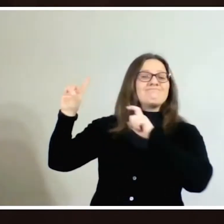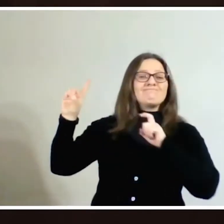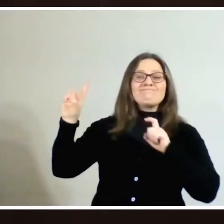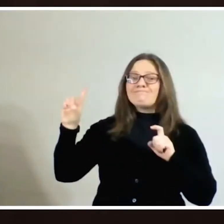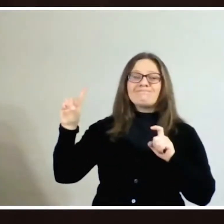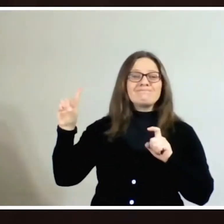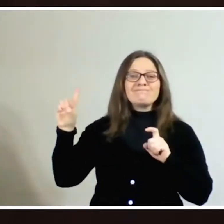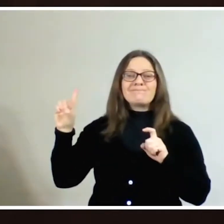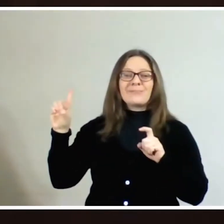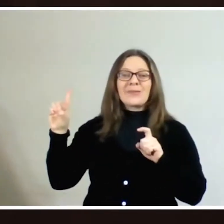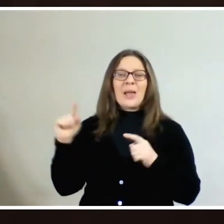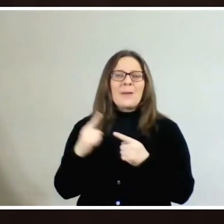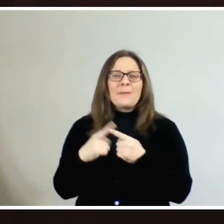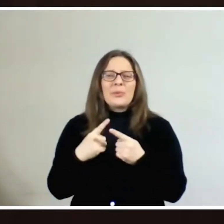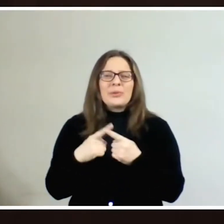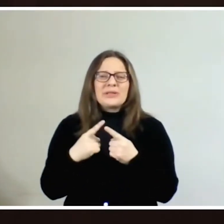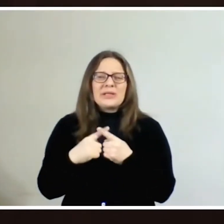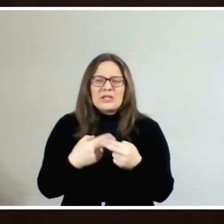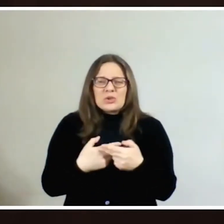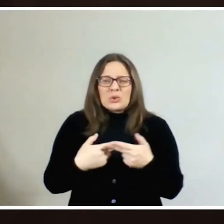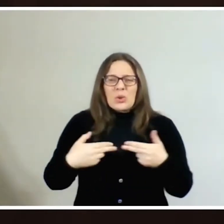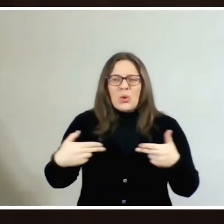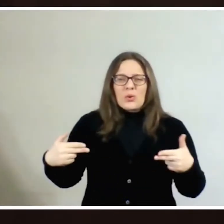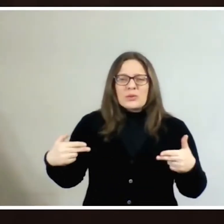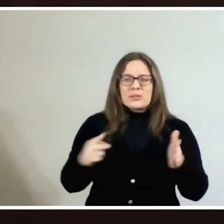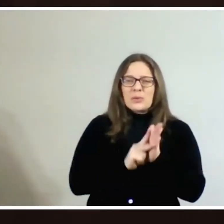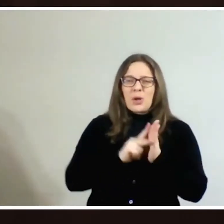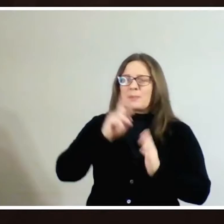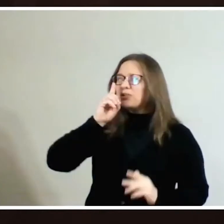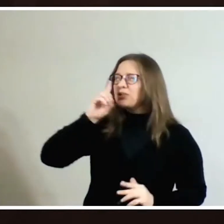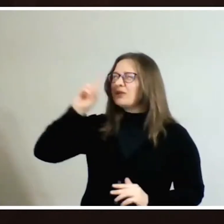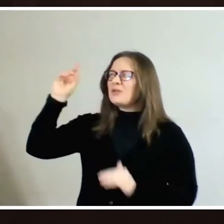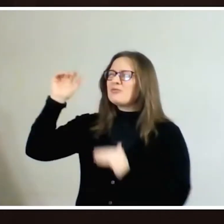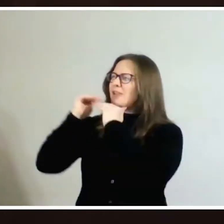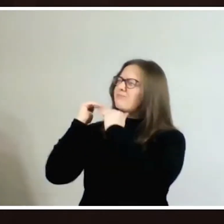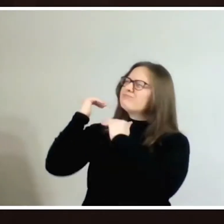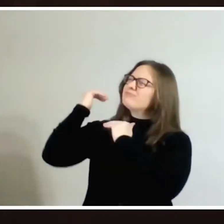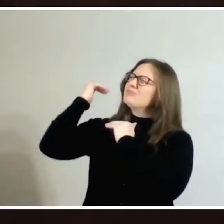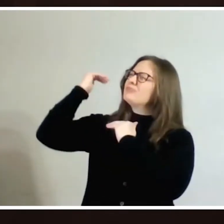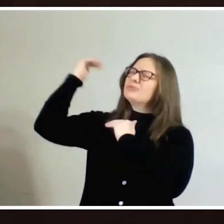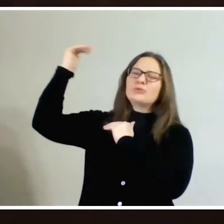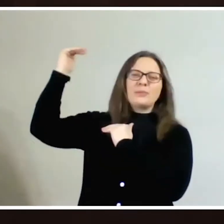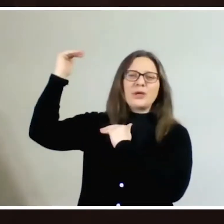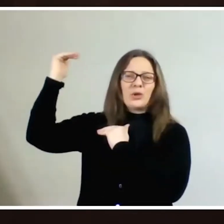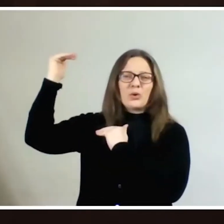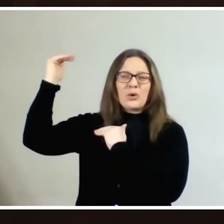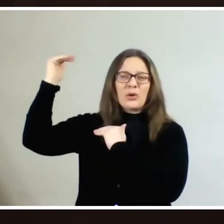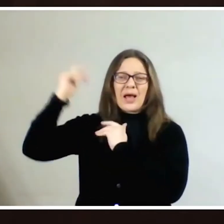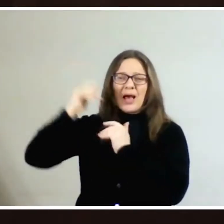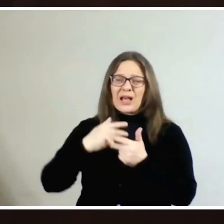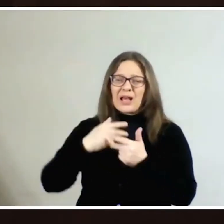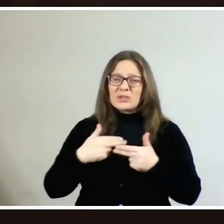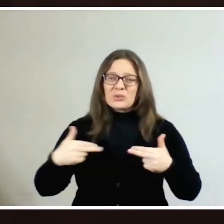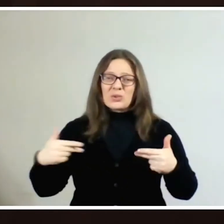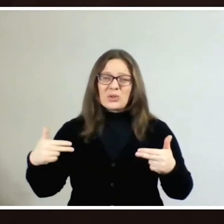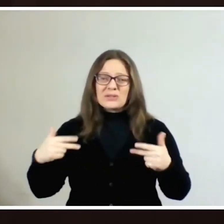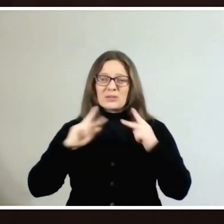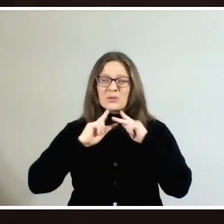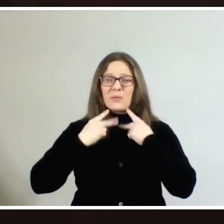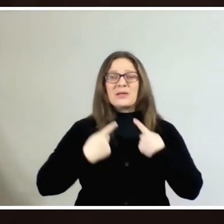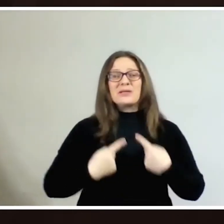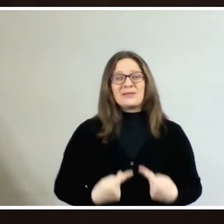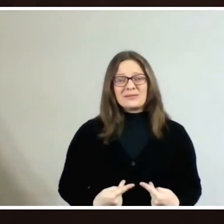da compreensão da mente lógica do homem, certo? Então, o homem começou a tentar